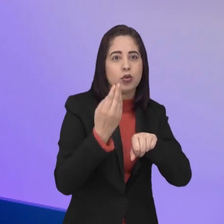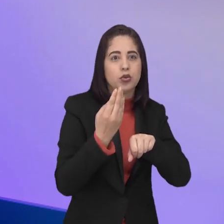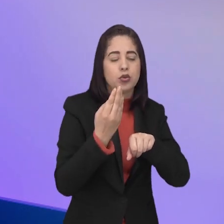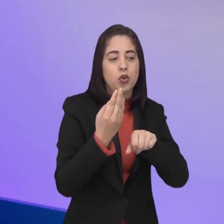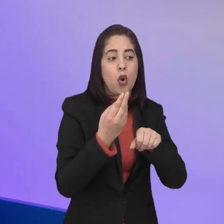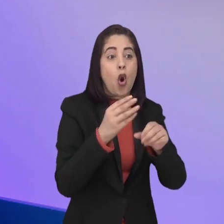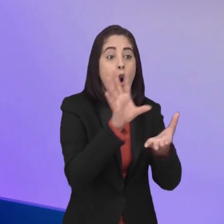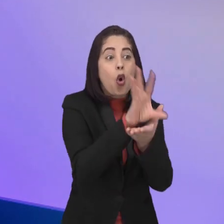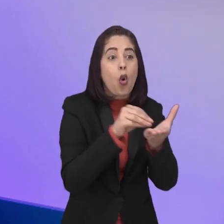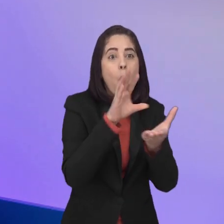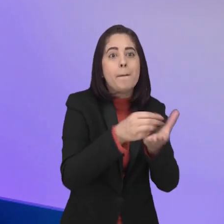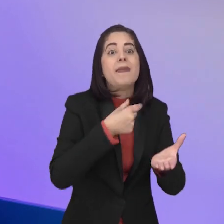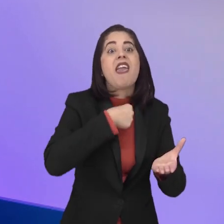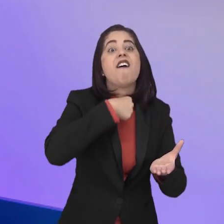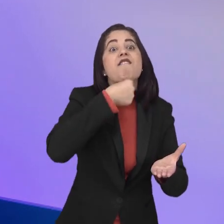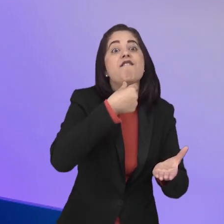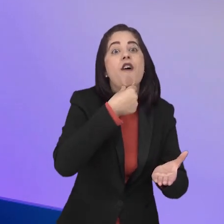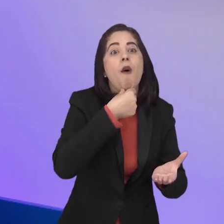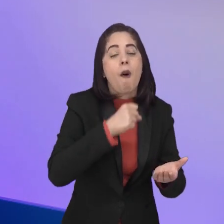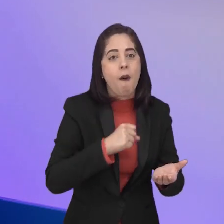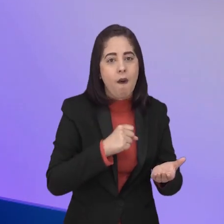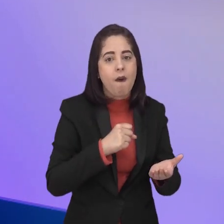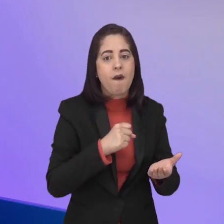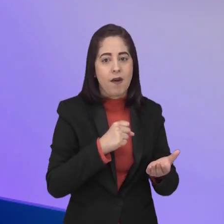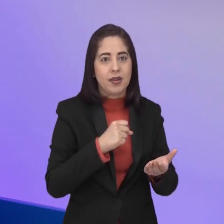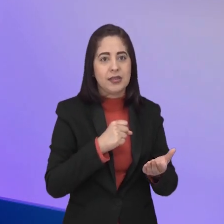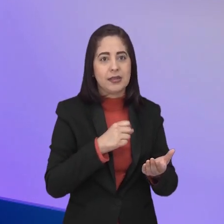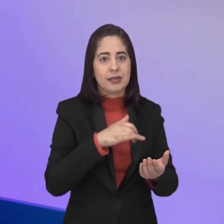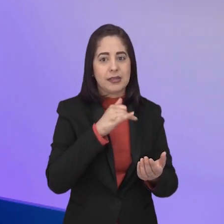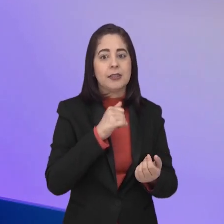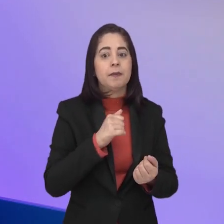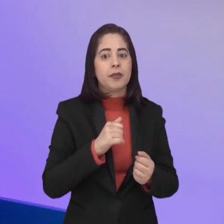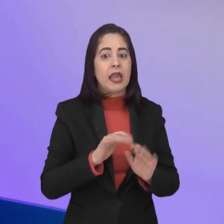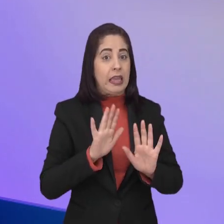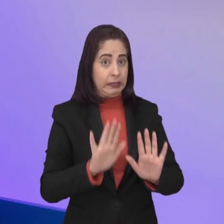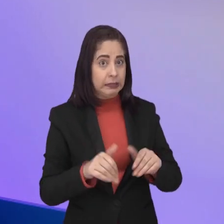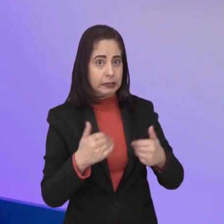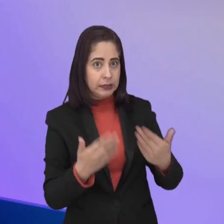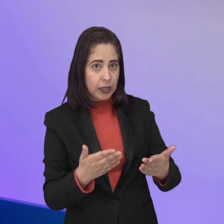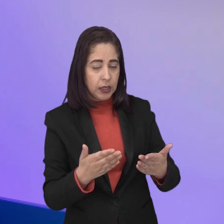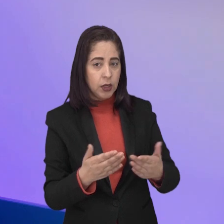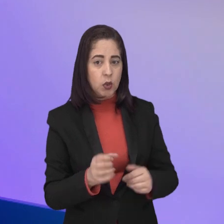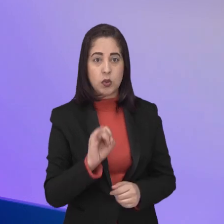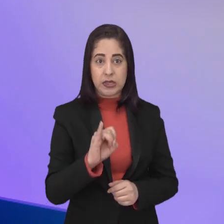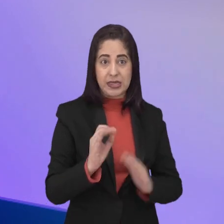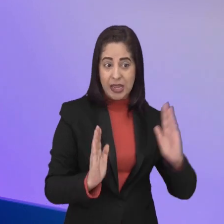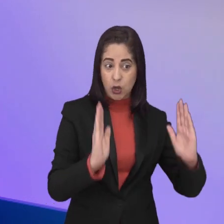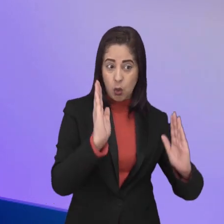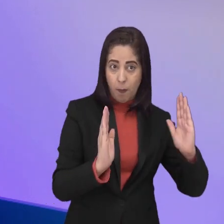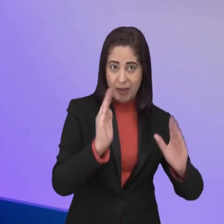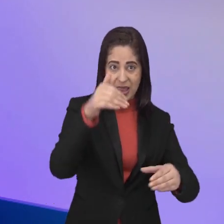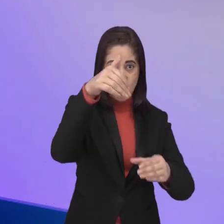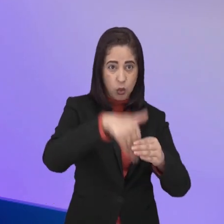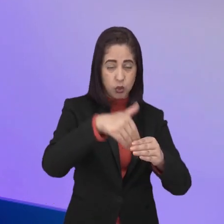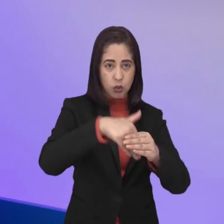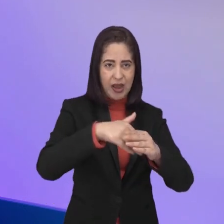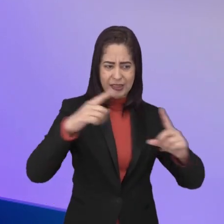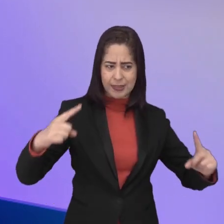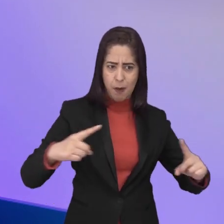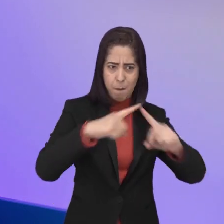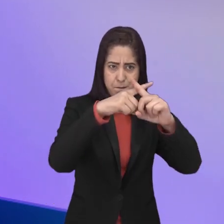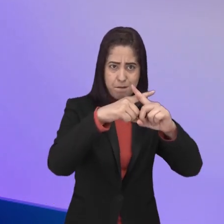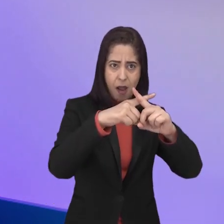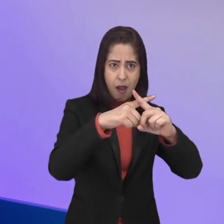jeito de falar, o timbre de voz, sotaque de uma determinada pessoa. E esse áudio, numa reta final, num ambiente de